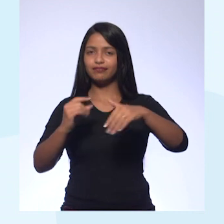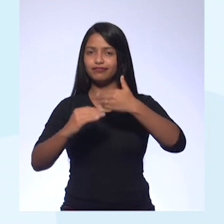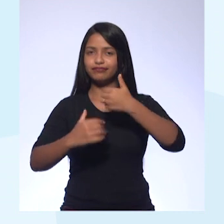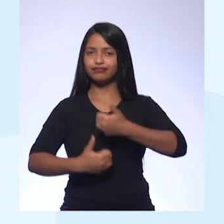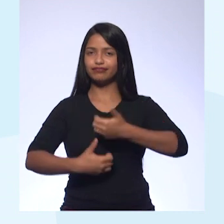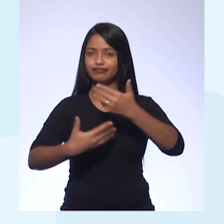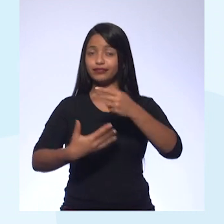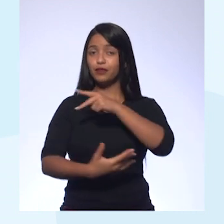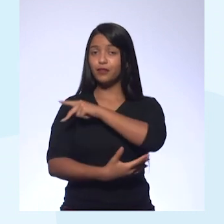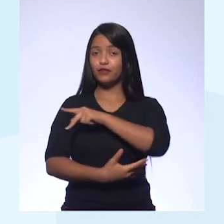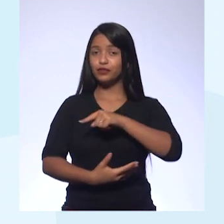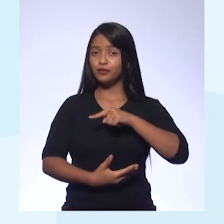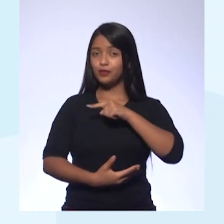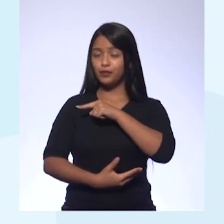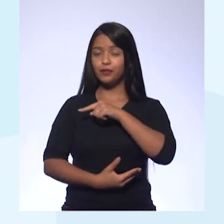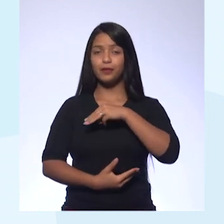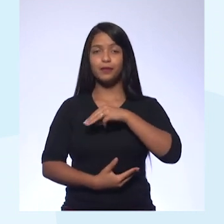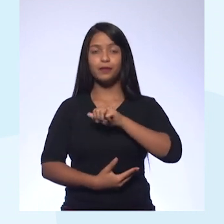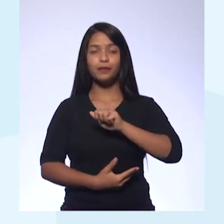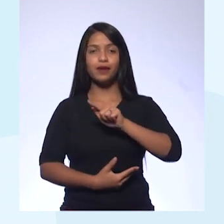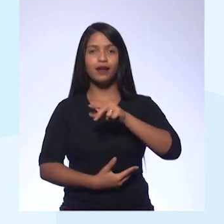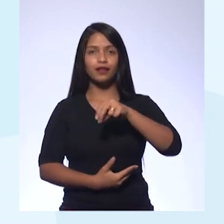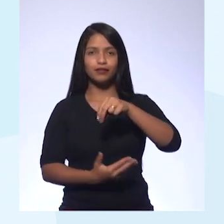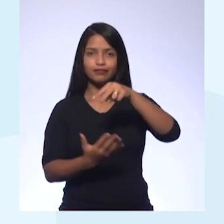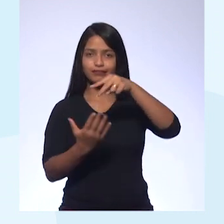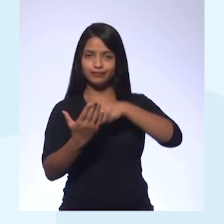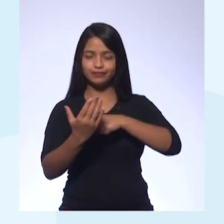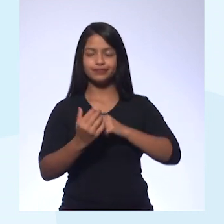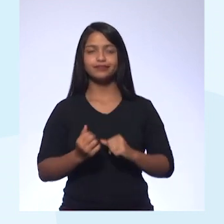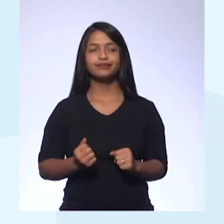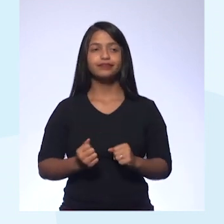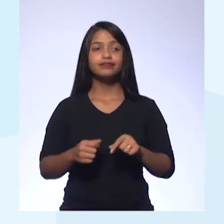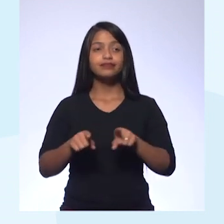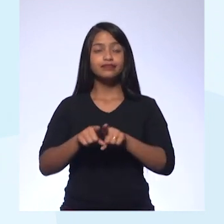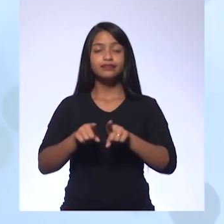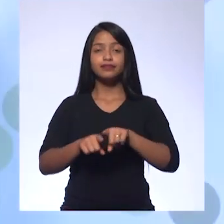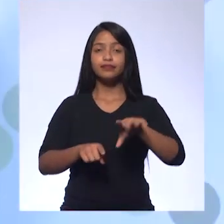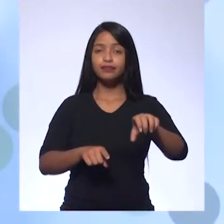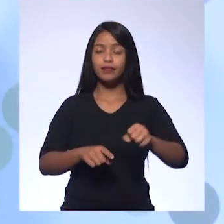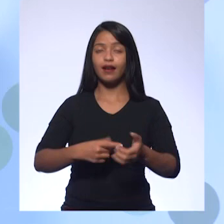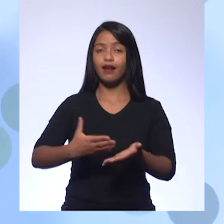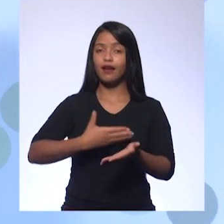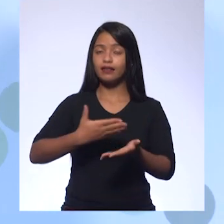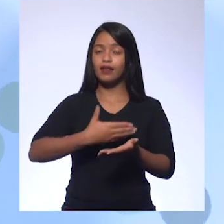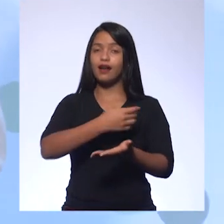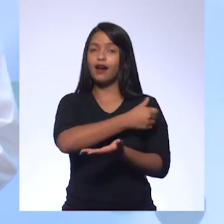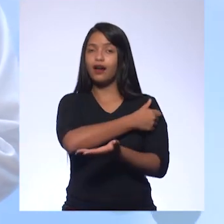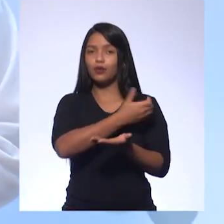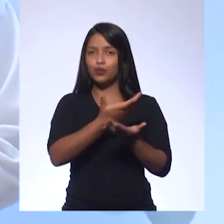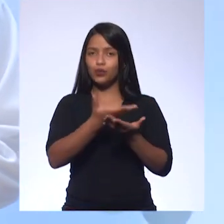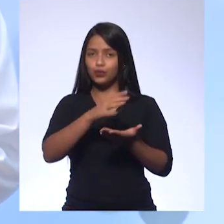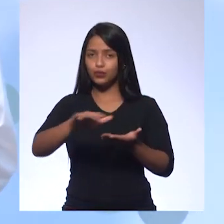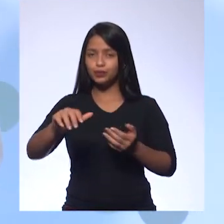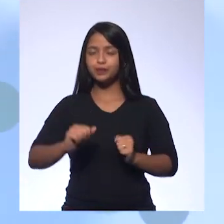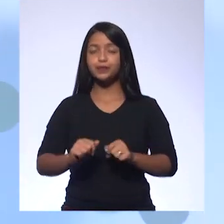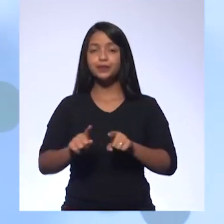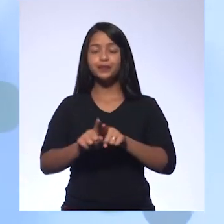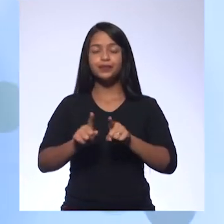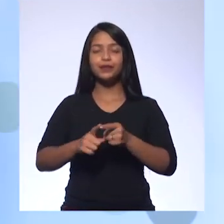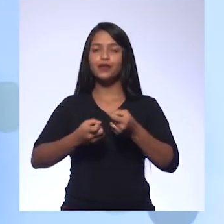vocês, utilizar o caderno do aluno e buscar informações, compartilhar informações, o que a gente já está acostumado a